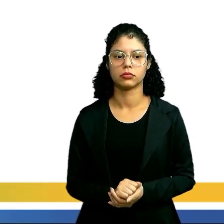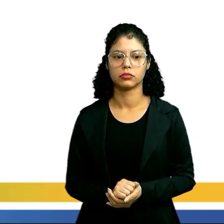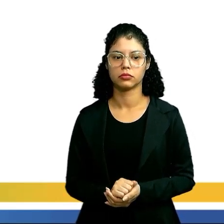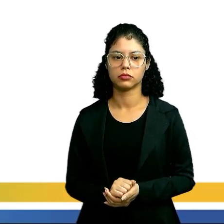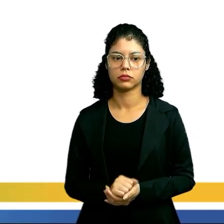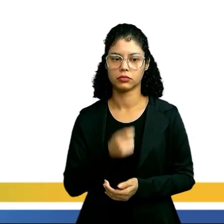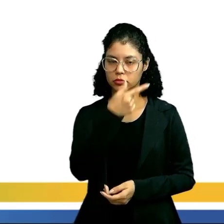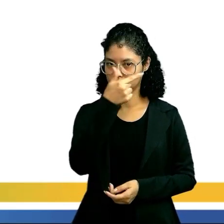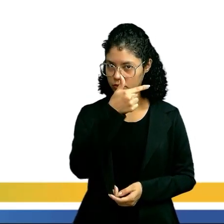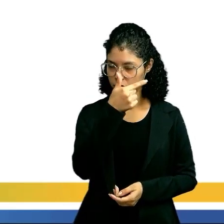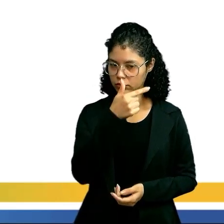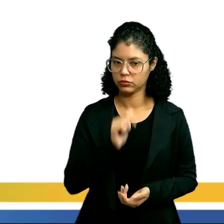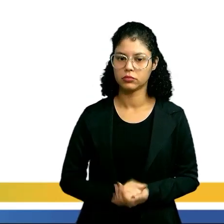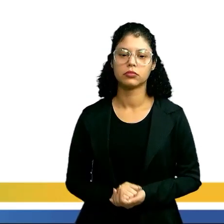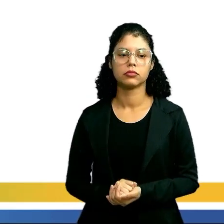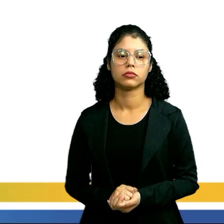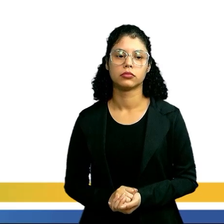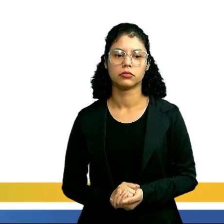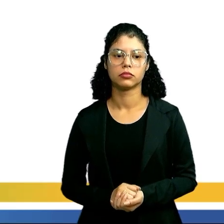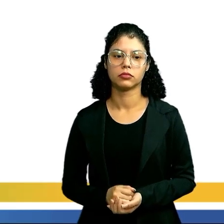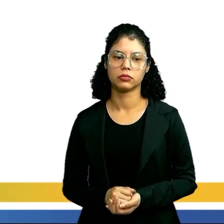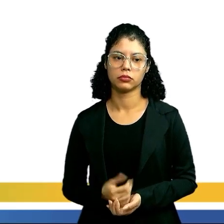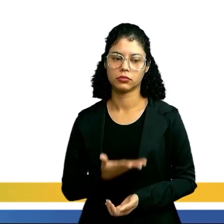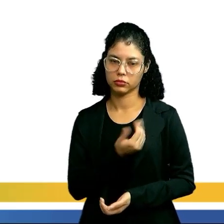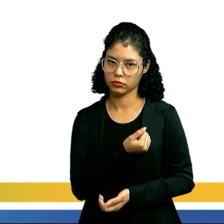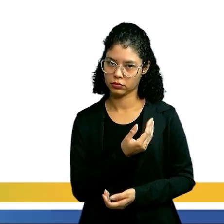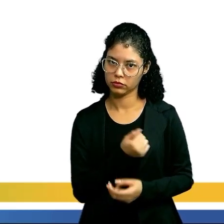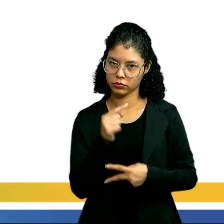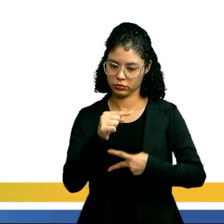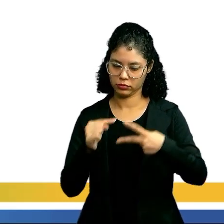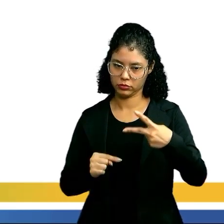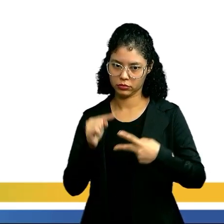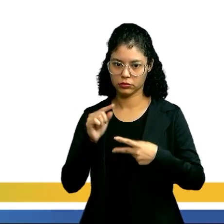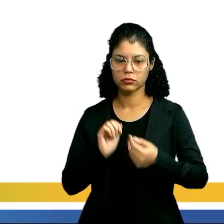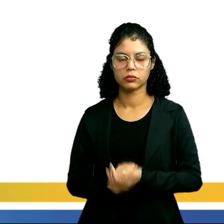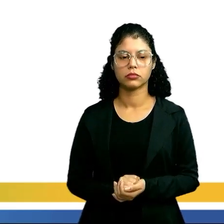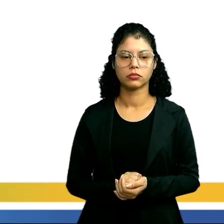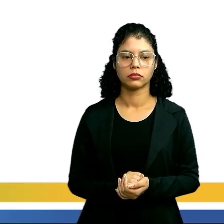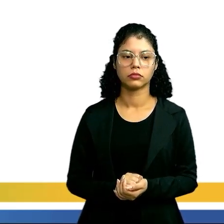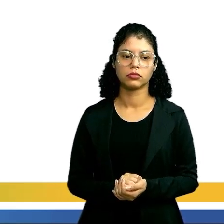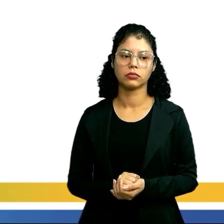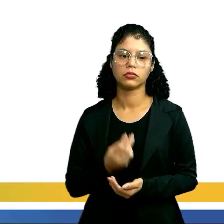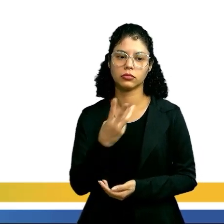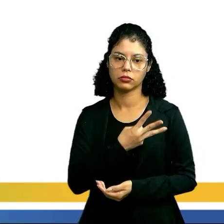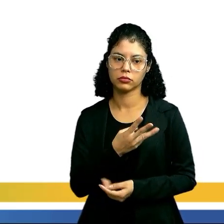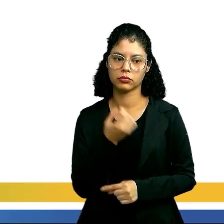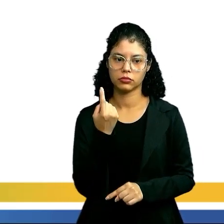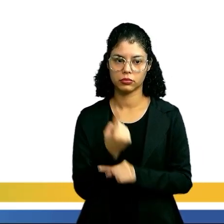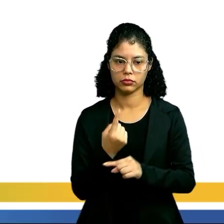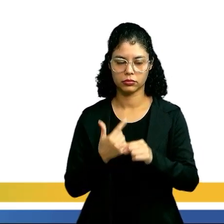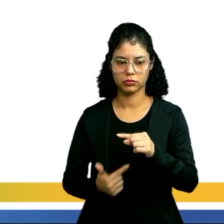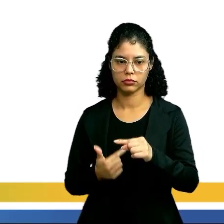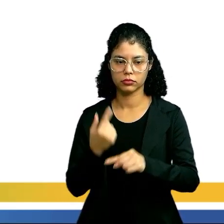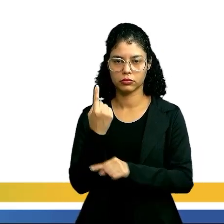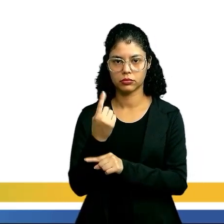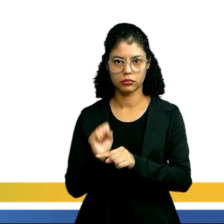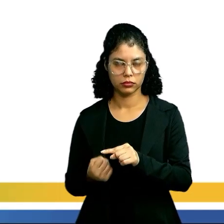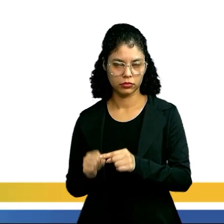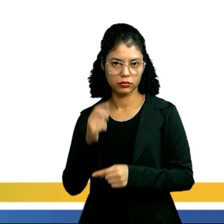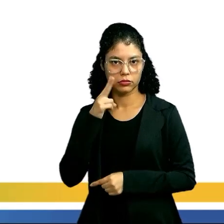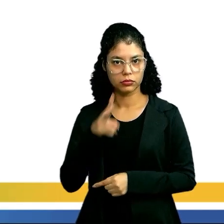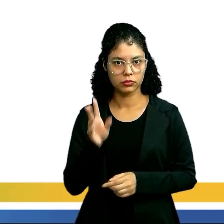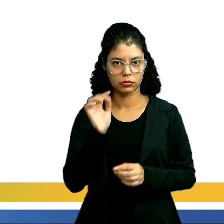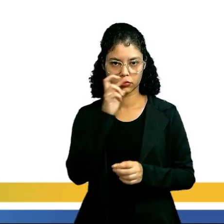o expoente serve para ambos, numerador e denominador. Se o x é 3, meio ao cubo é 1/8.